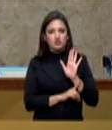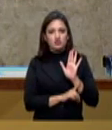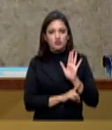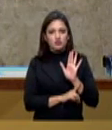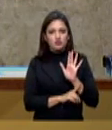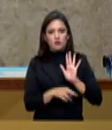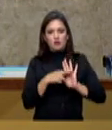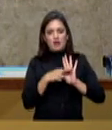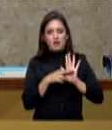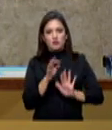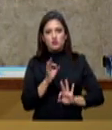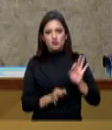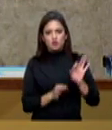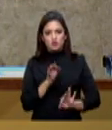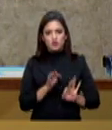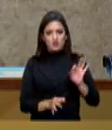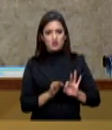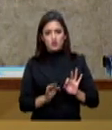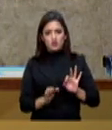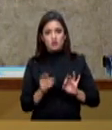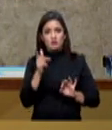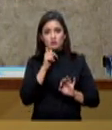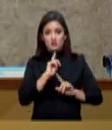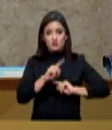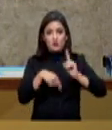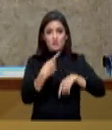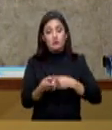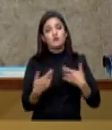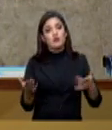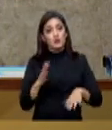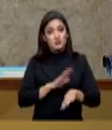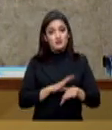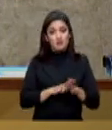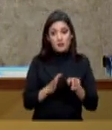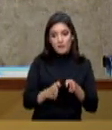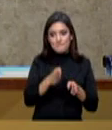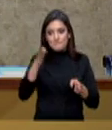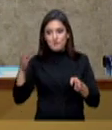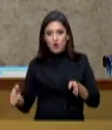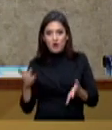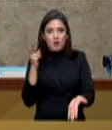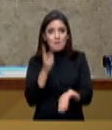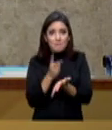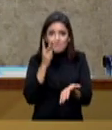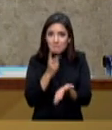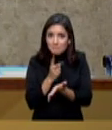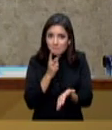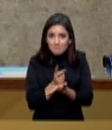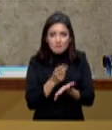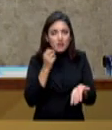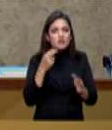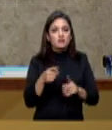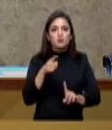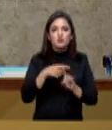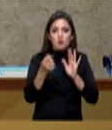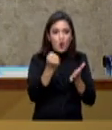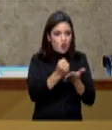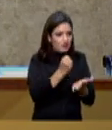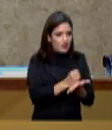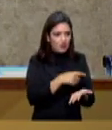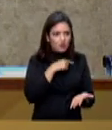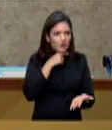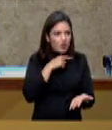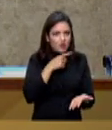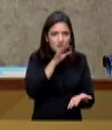jurídico de período em cada prorrogação do mesmo regime contratual que não deu certo